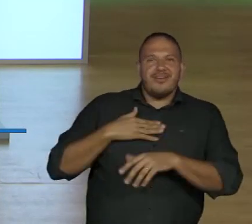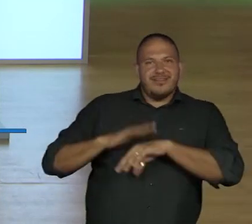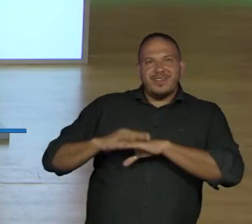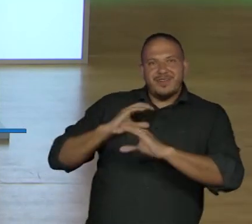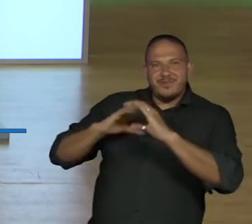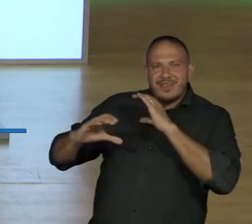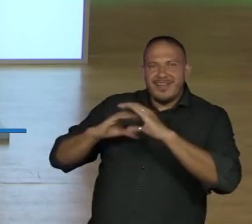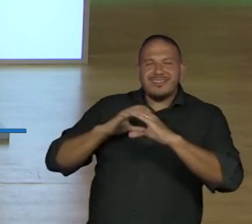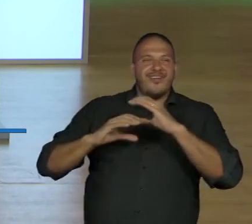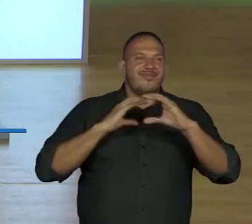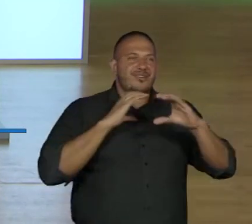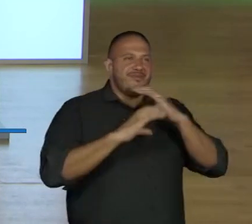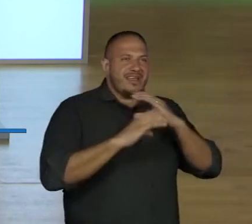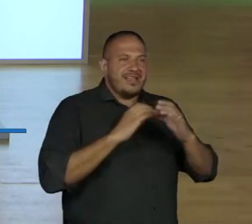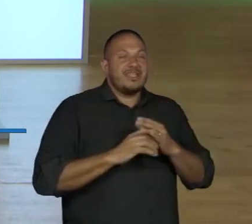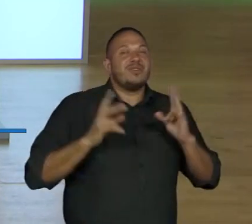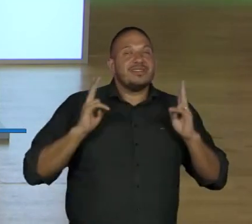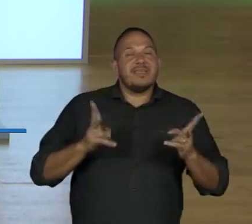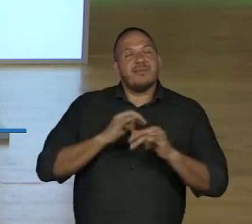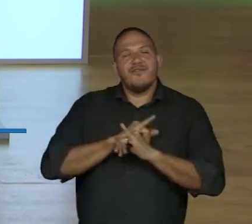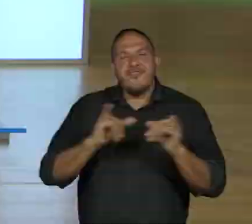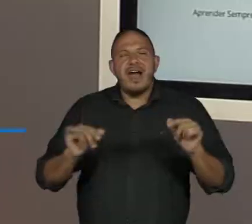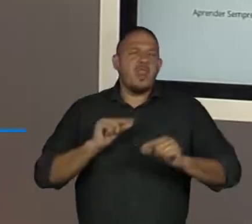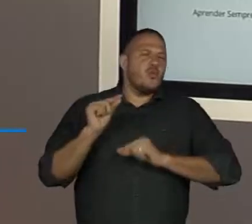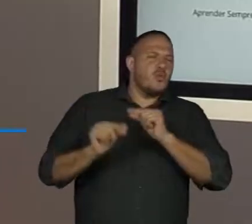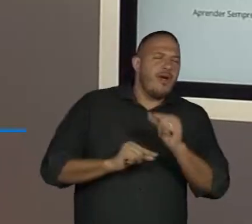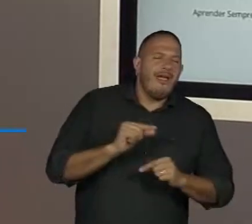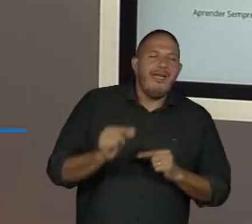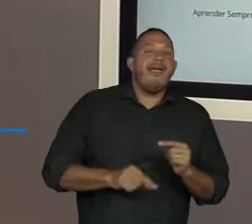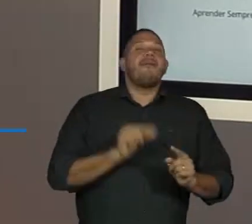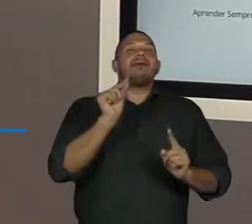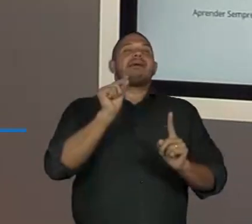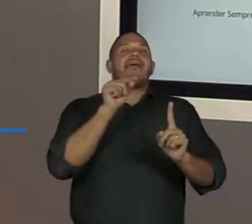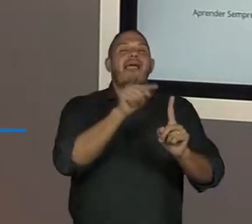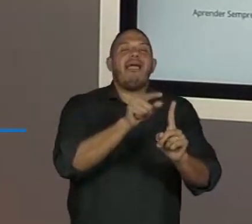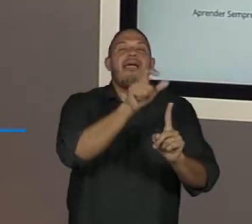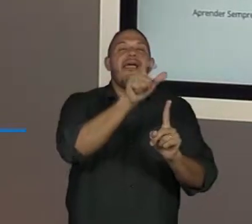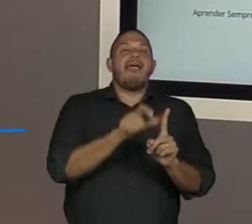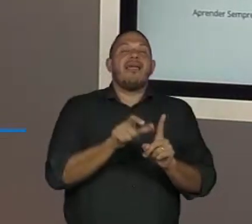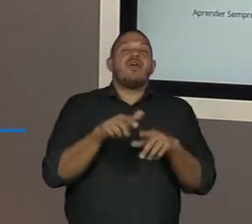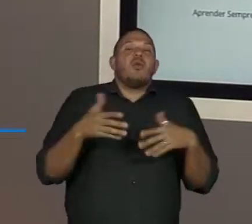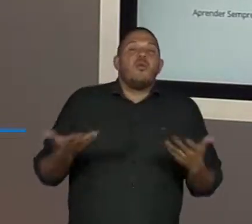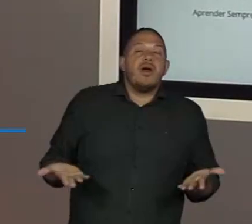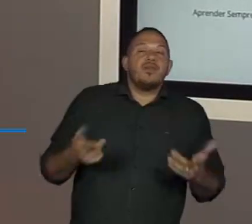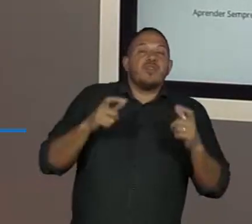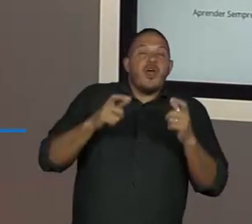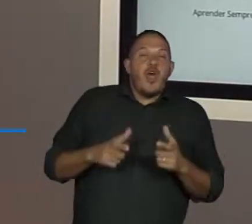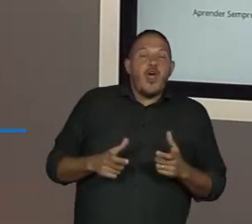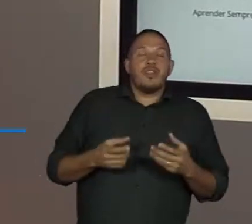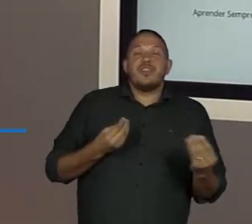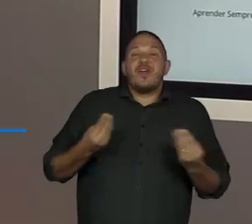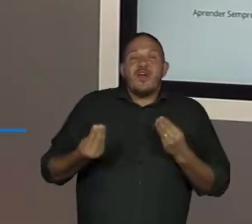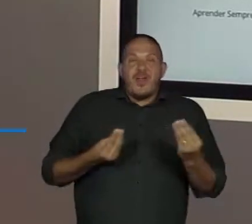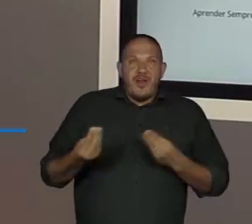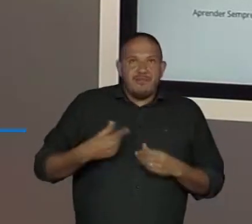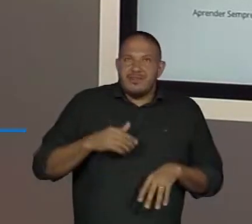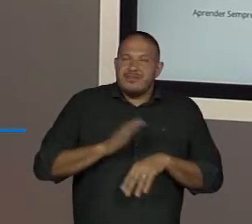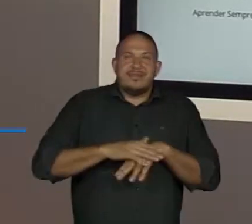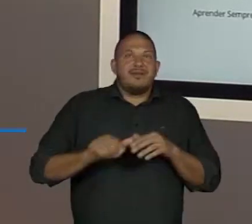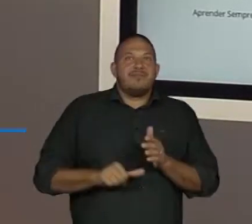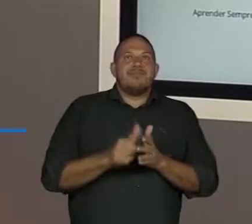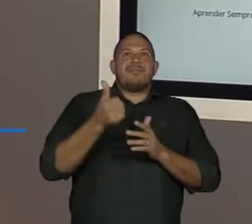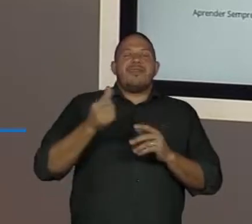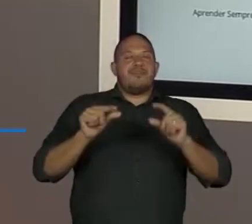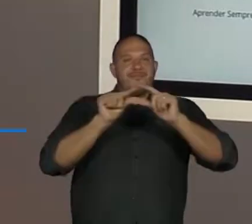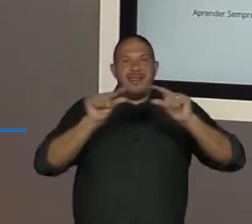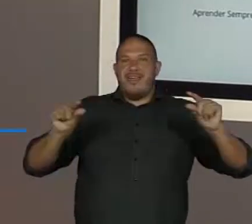sempre fala da notícia, o que, para quem, quando, onde, como. Então, só nesse primeiro parágrafo já trouxe